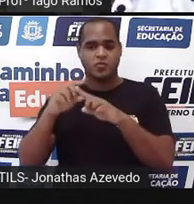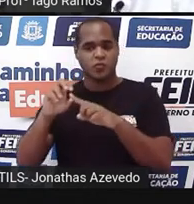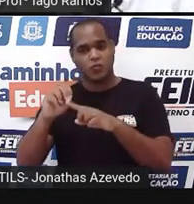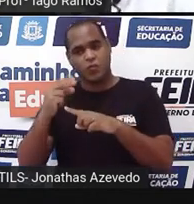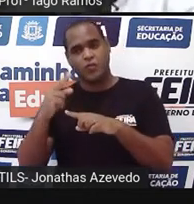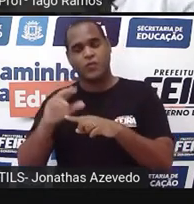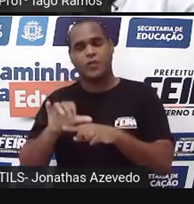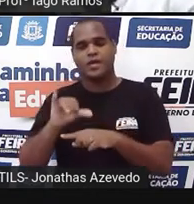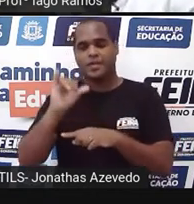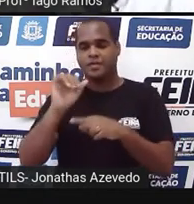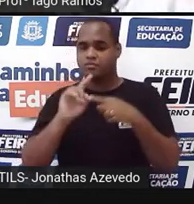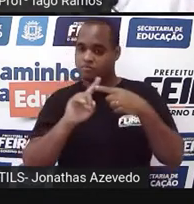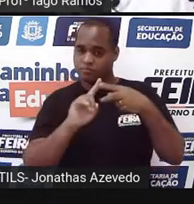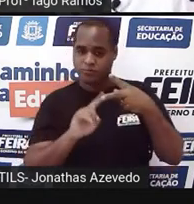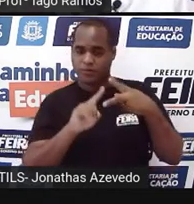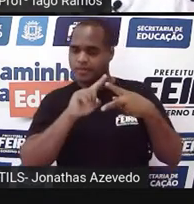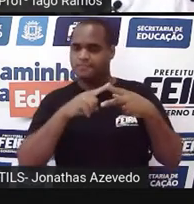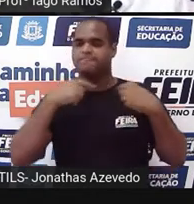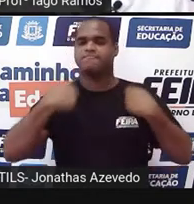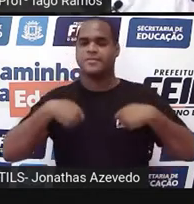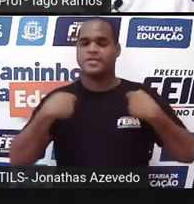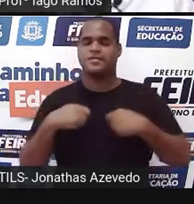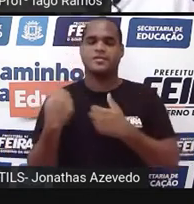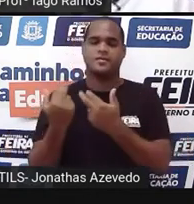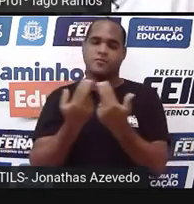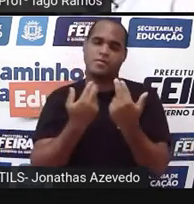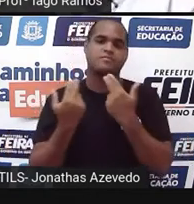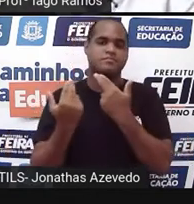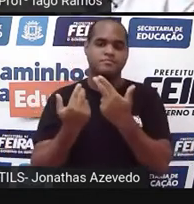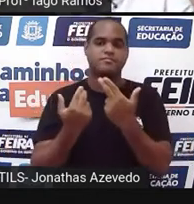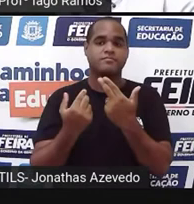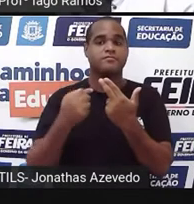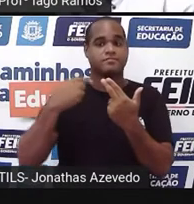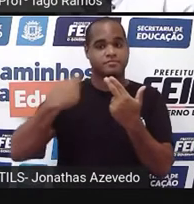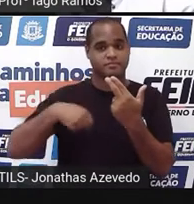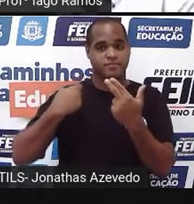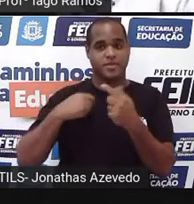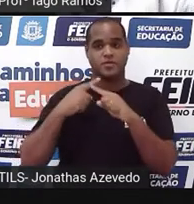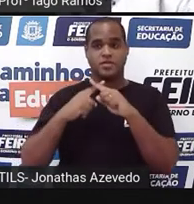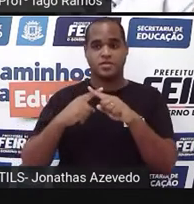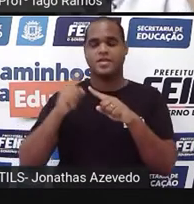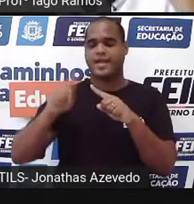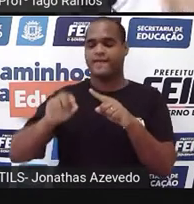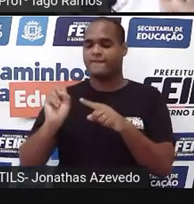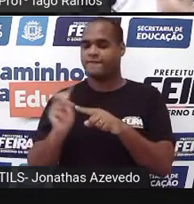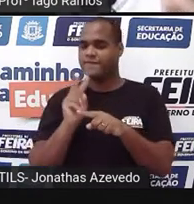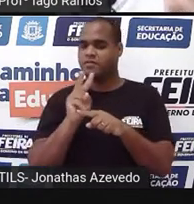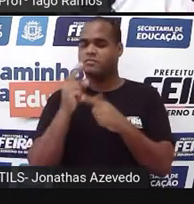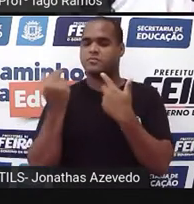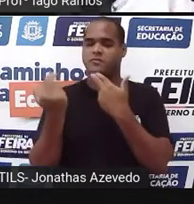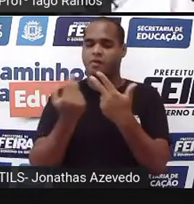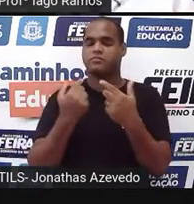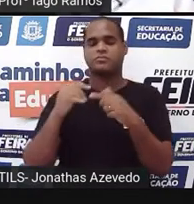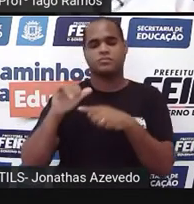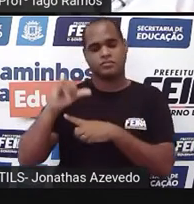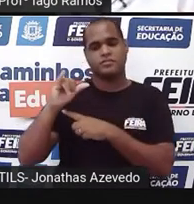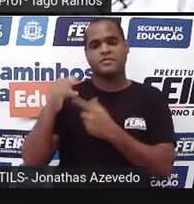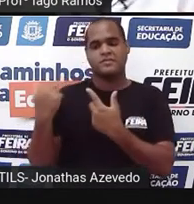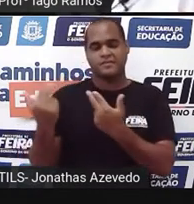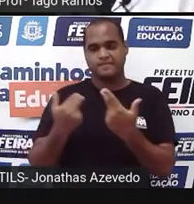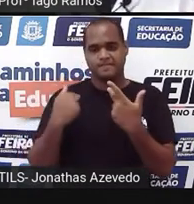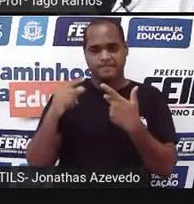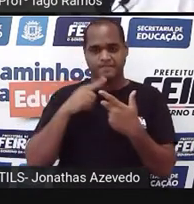quanto para Y nas duas equações tem que ser o mesmo o valor de X em uma equação tem que ser o mesmo valor de X na outra